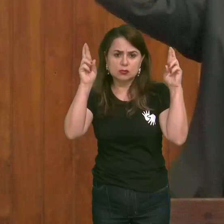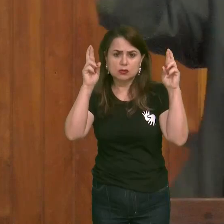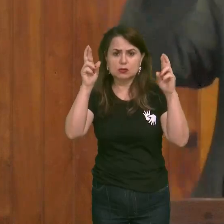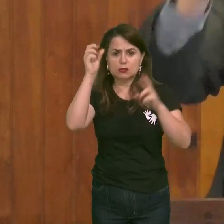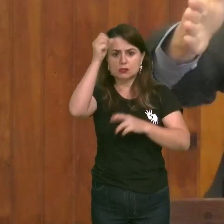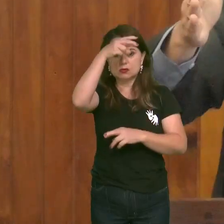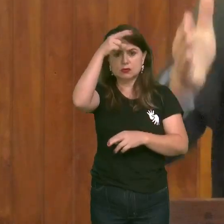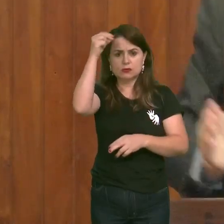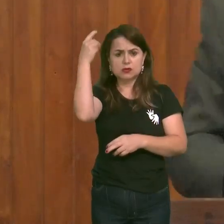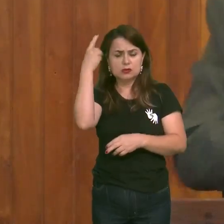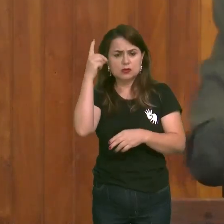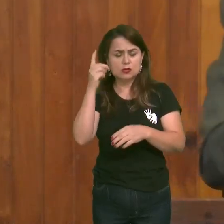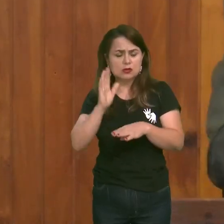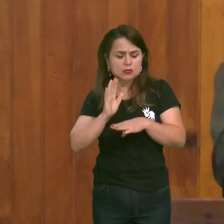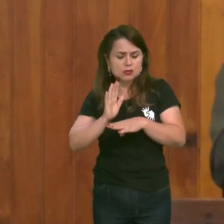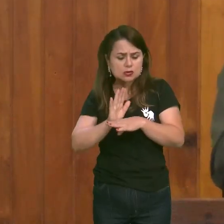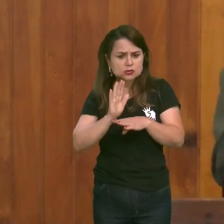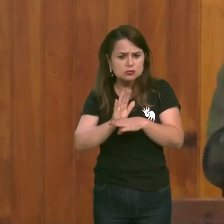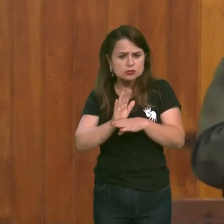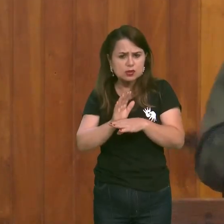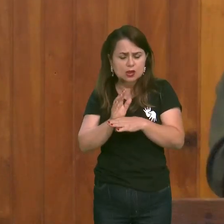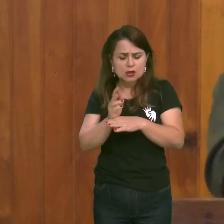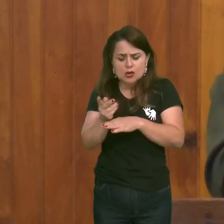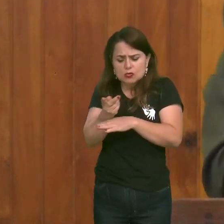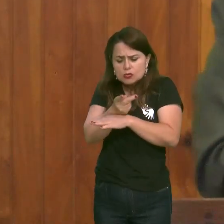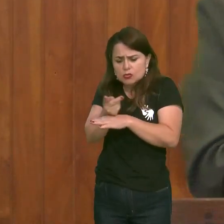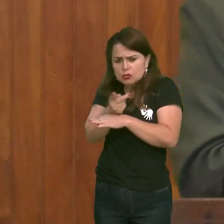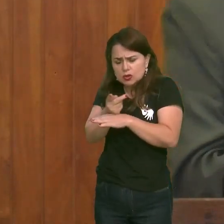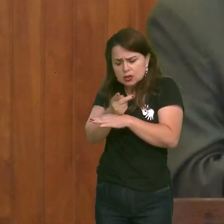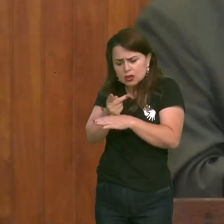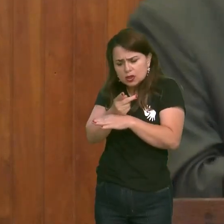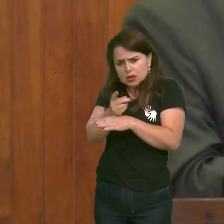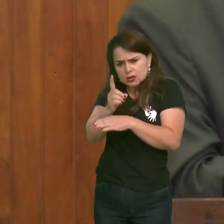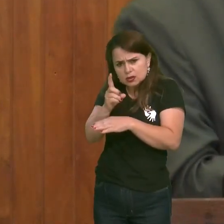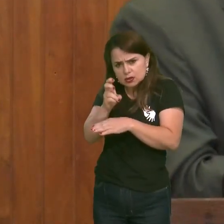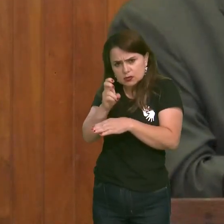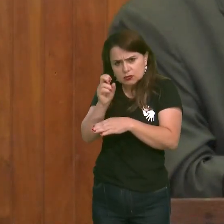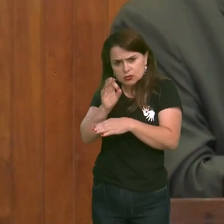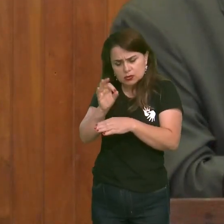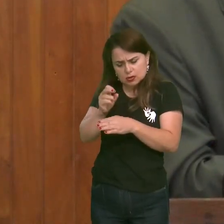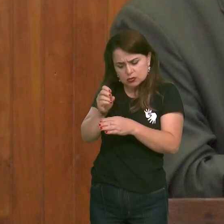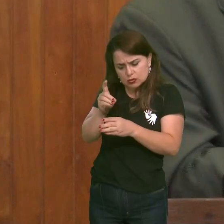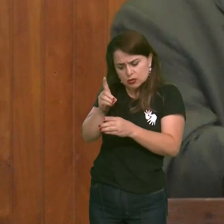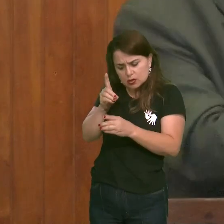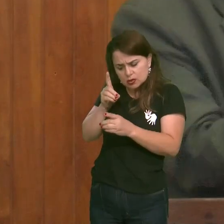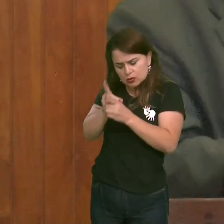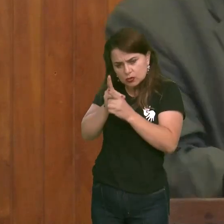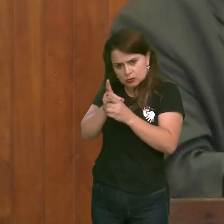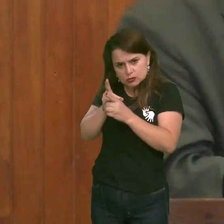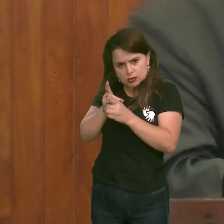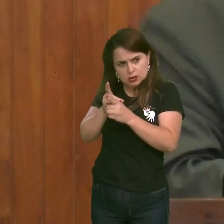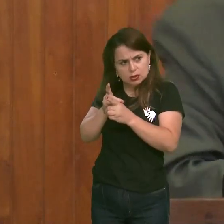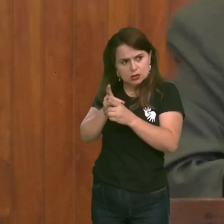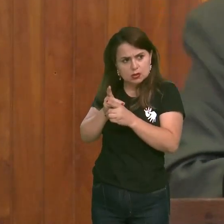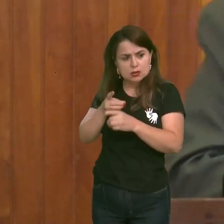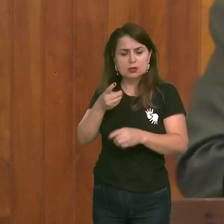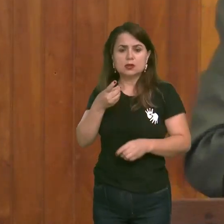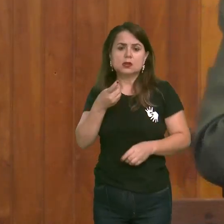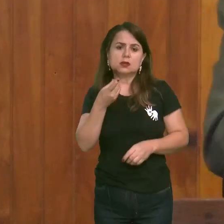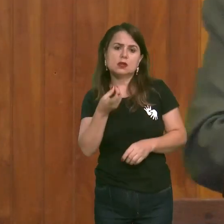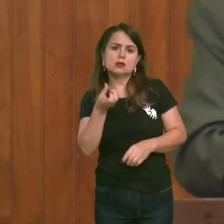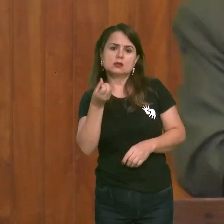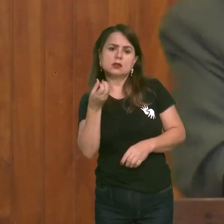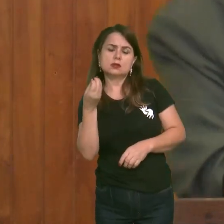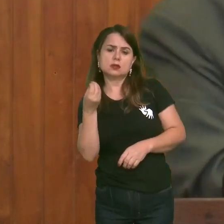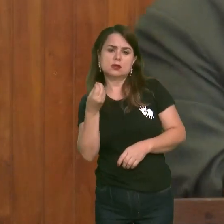que a equipe Econômica possa achar dentro desses 15% remanejável que vai dar aproximadamente 160